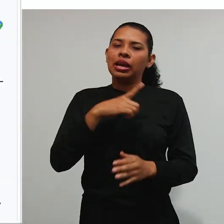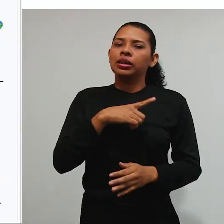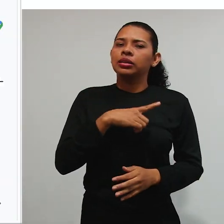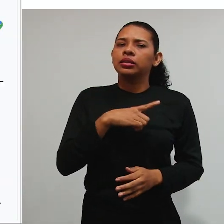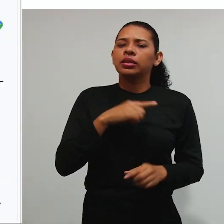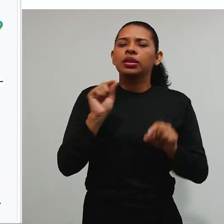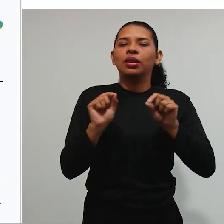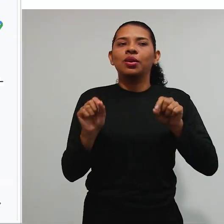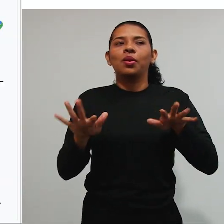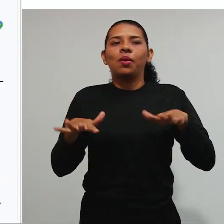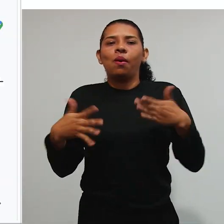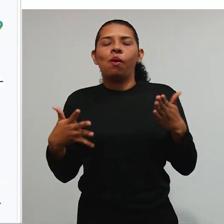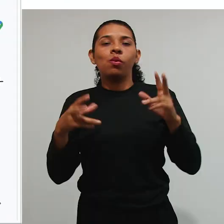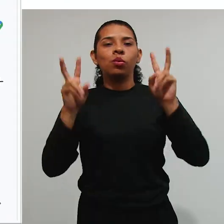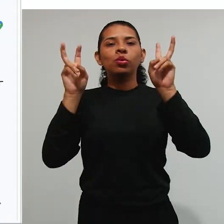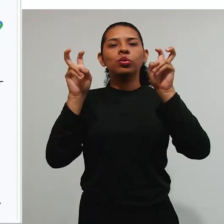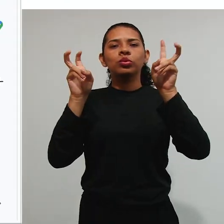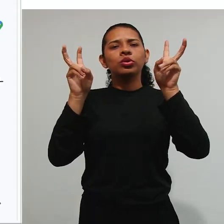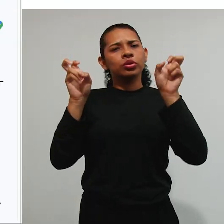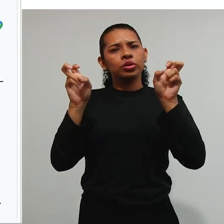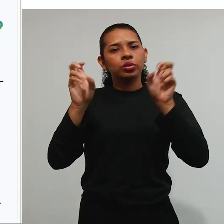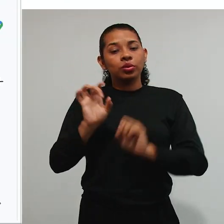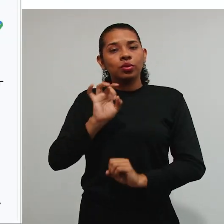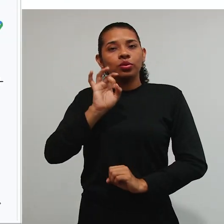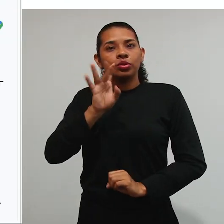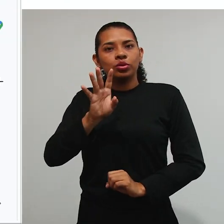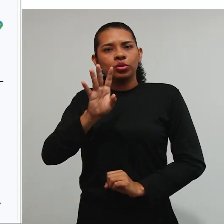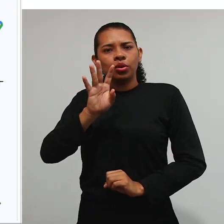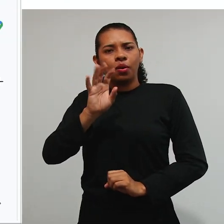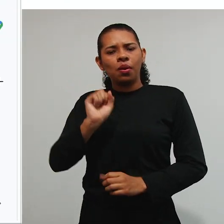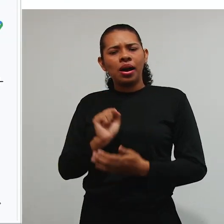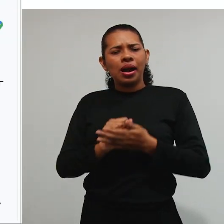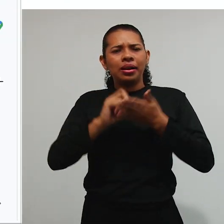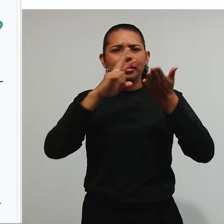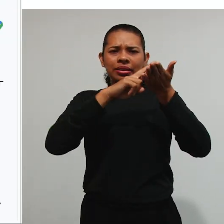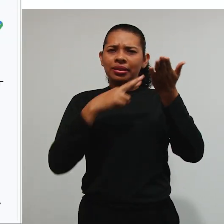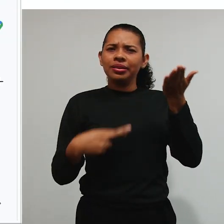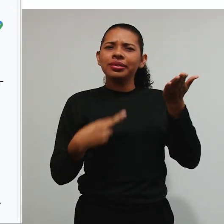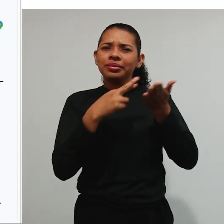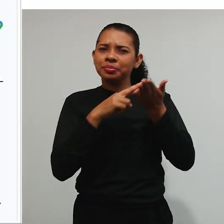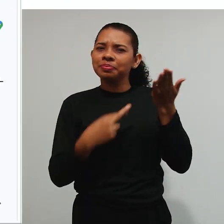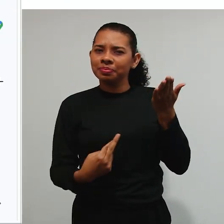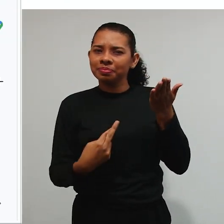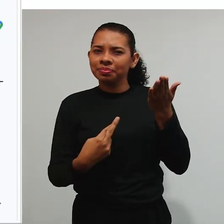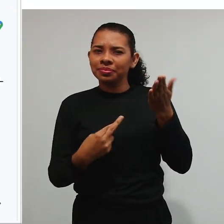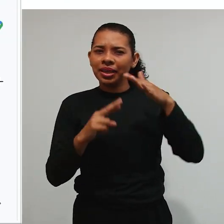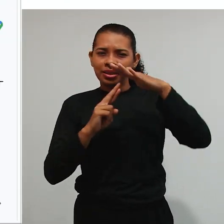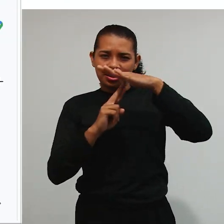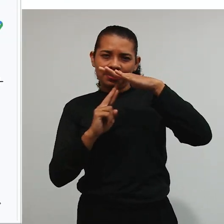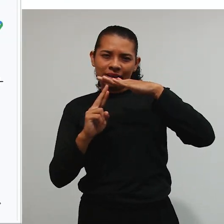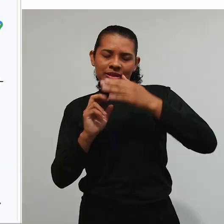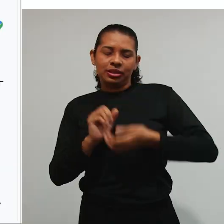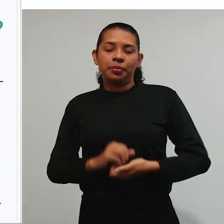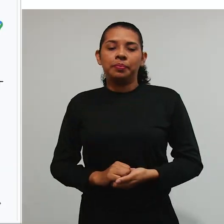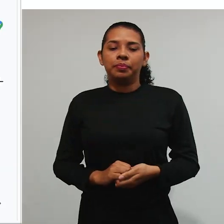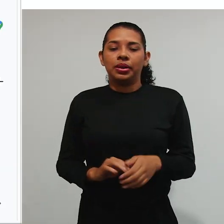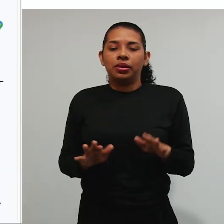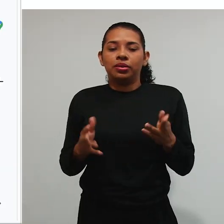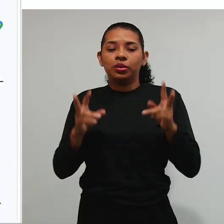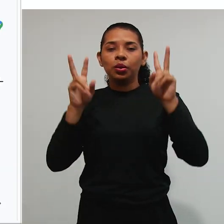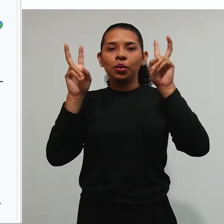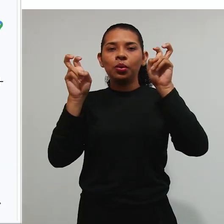de novo aonde? A gente vai ter título de novo só lá nas referências, tá bom? Então, título,